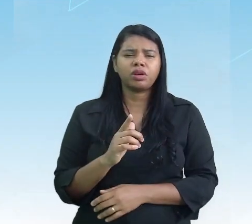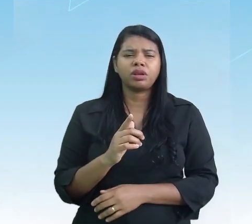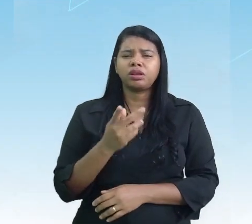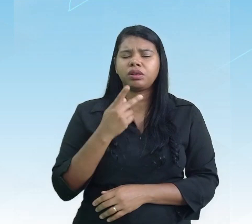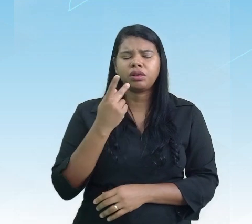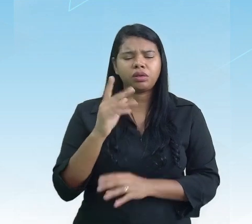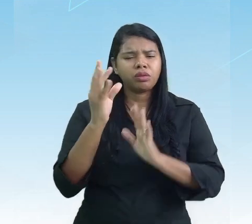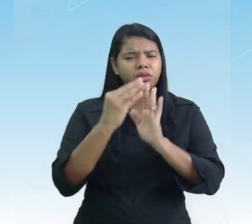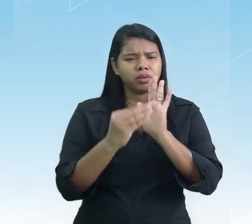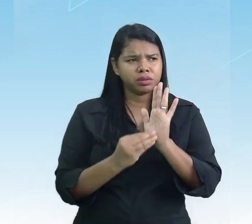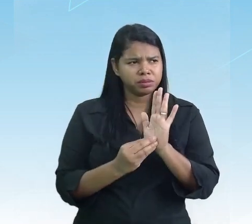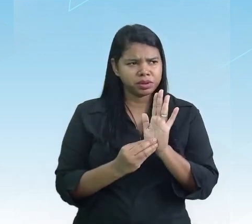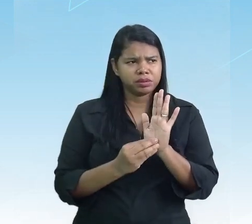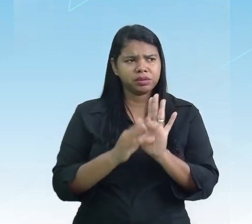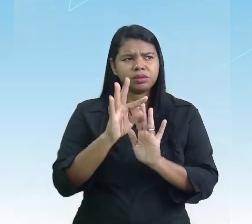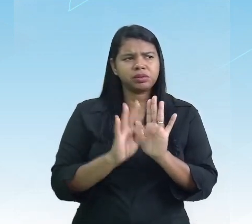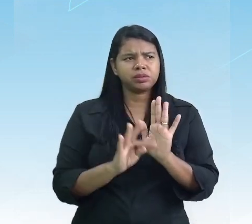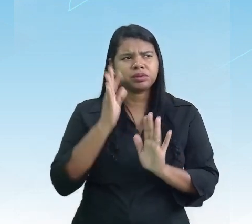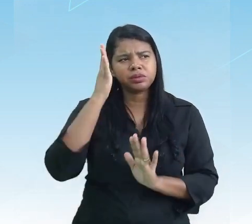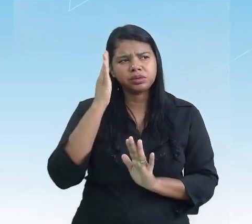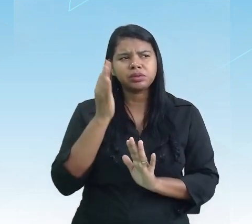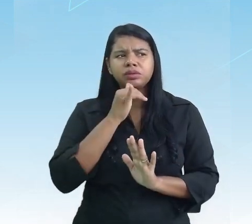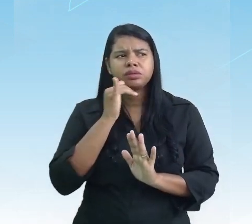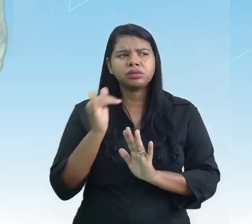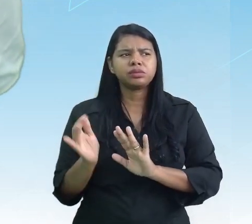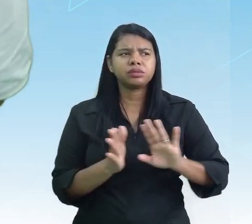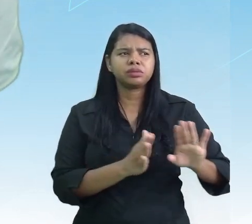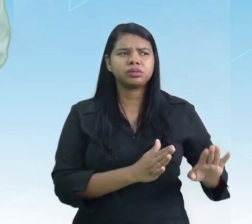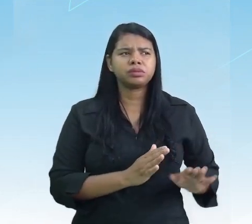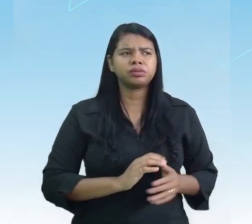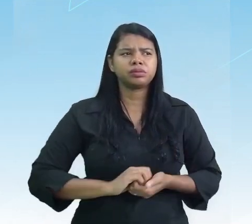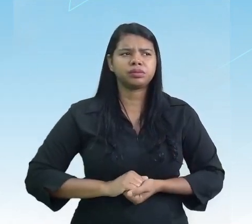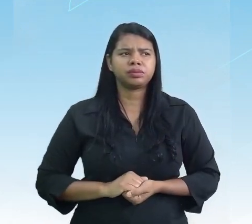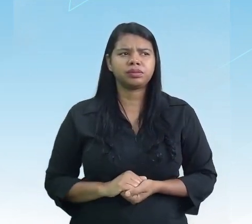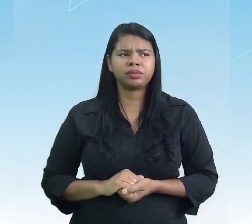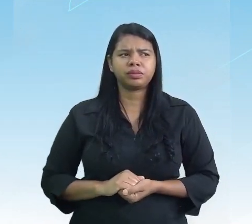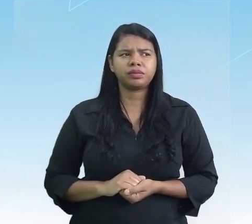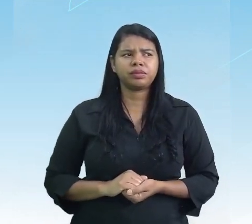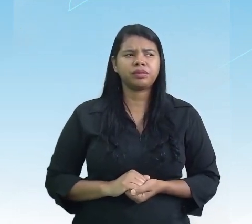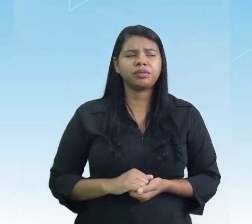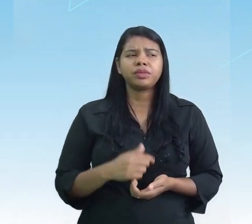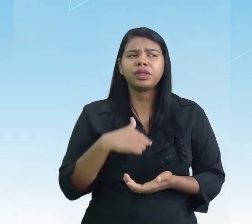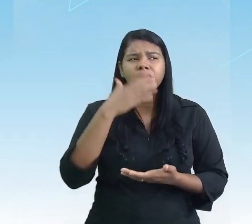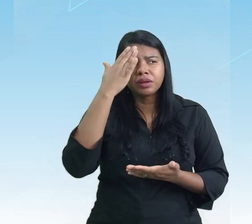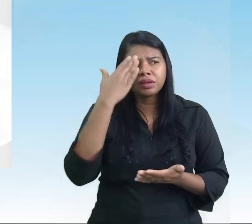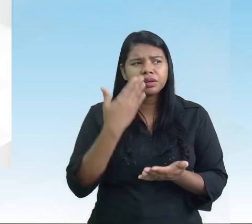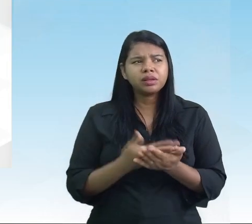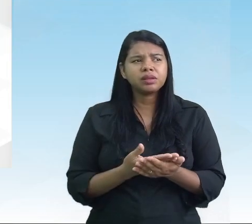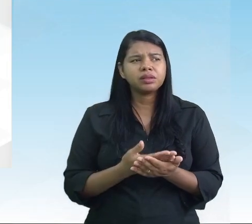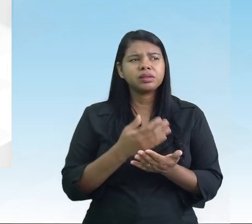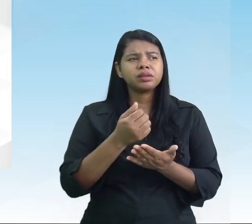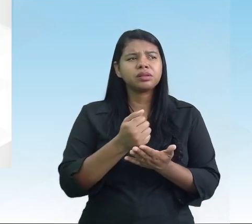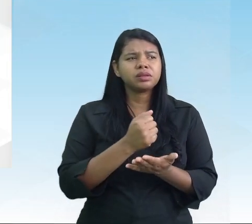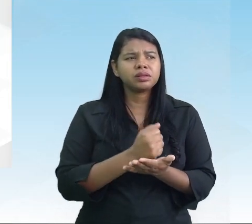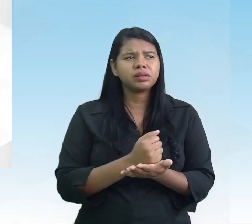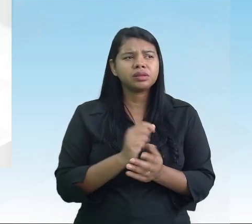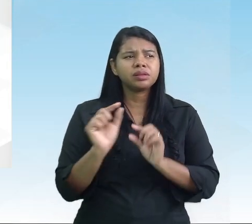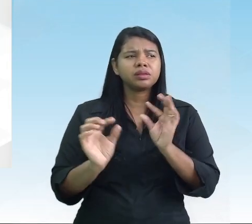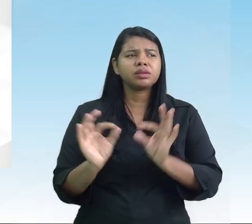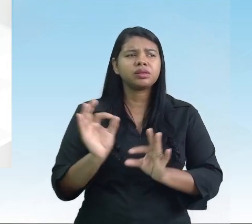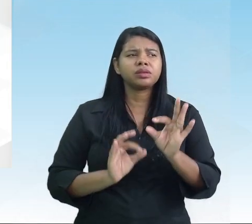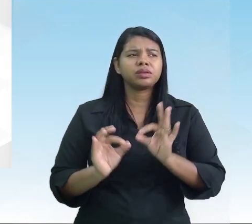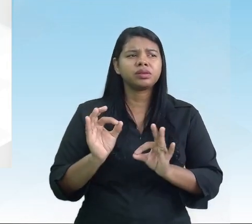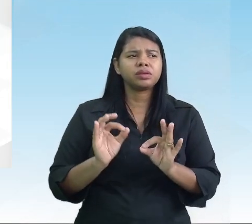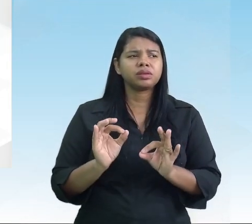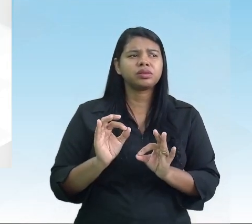achismos, certo? Olha aí um exemplo. Vamos lá aqui, acompanhe comigo. Eu acho que o protocolo de Kyoto, que é ecológico,